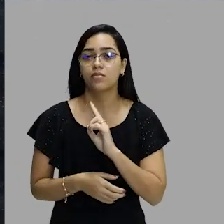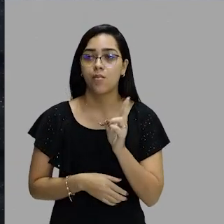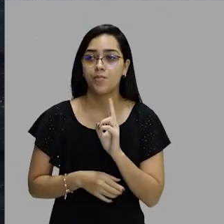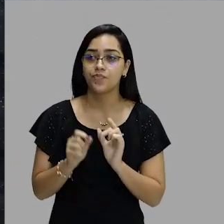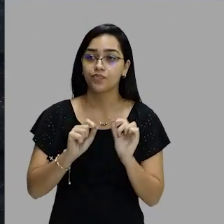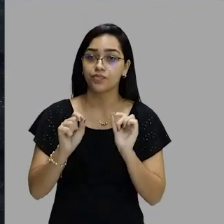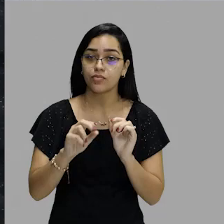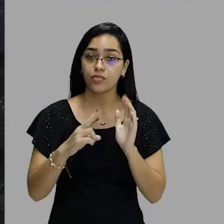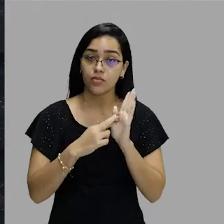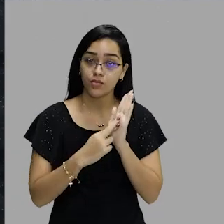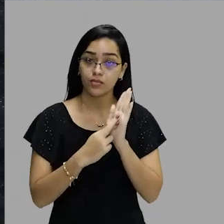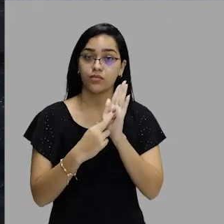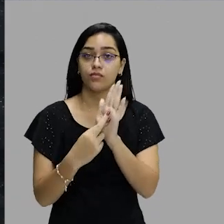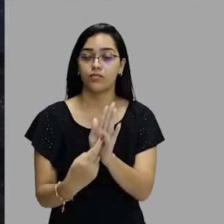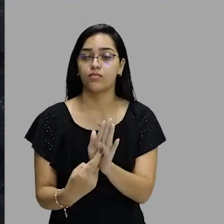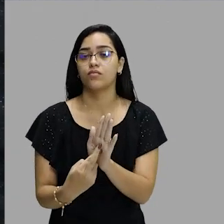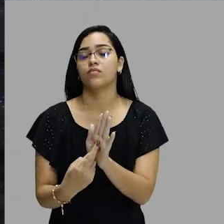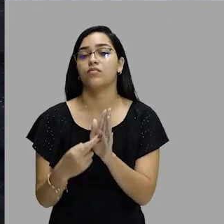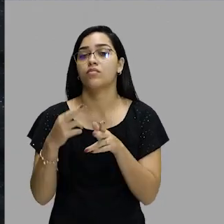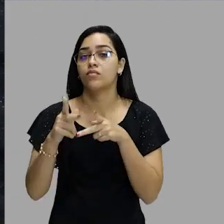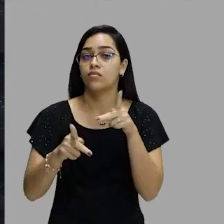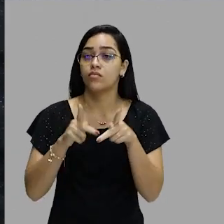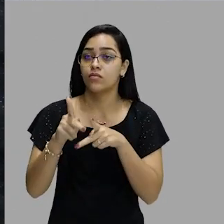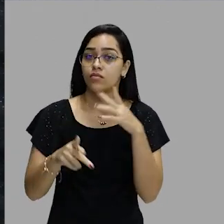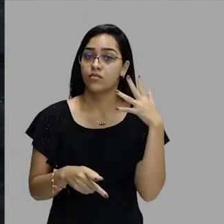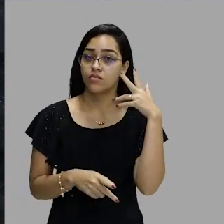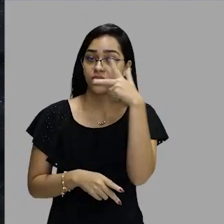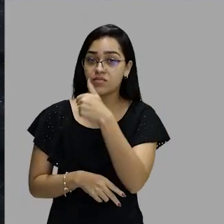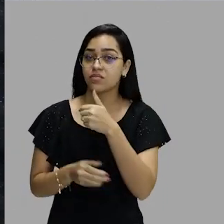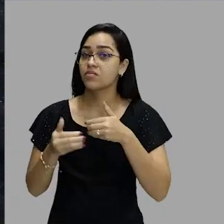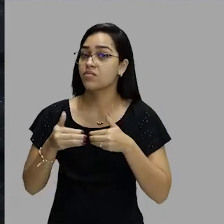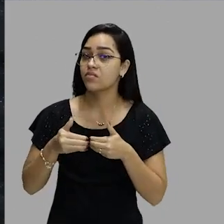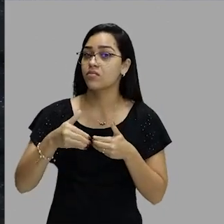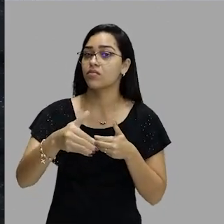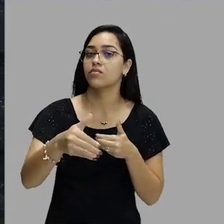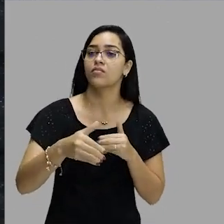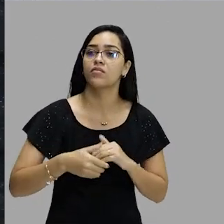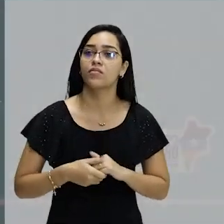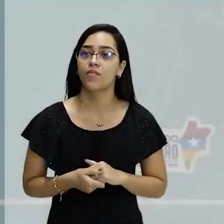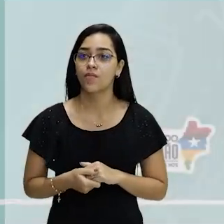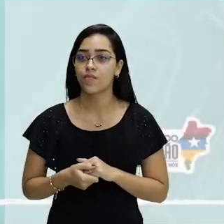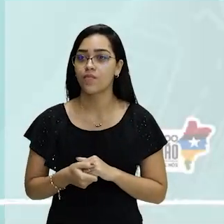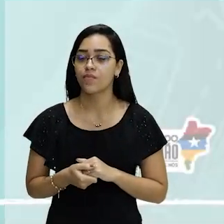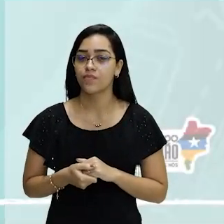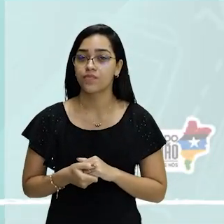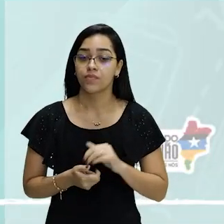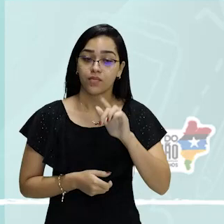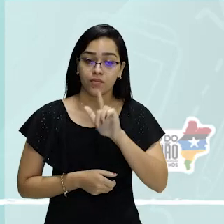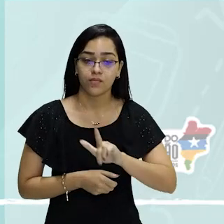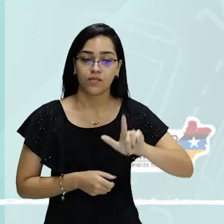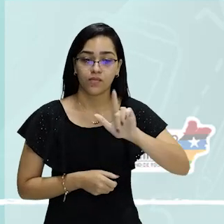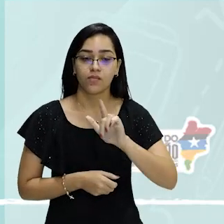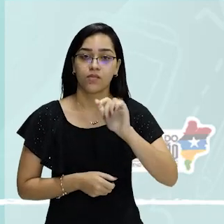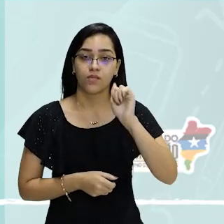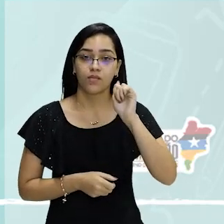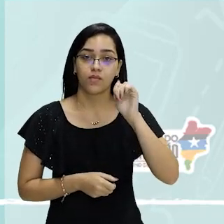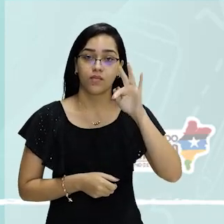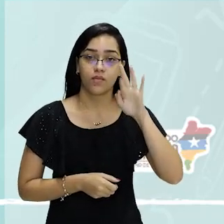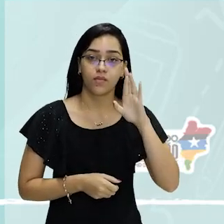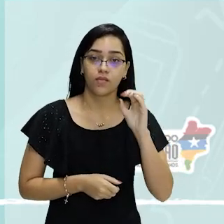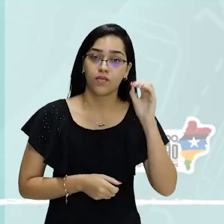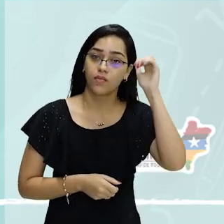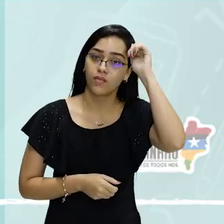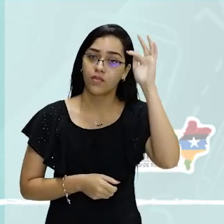de representatividade desse povo tão rico. Continuando. A literatura afro-brasileira